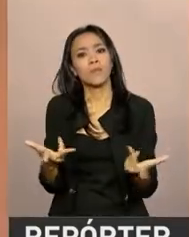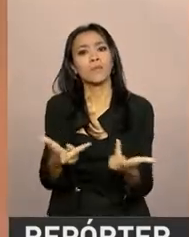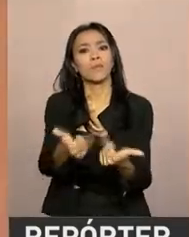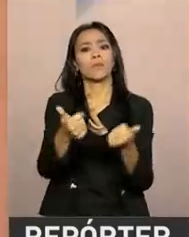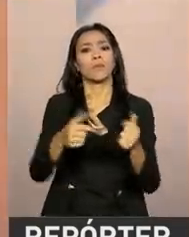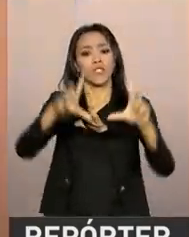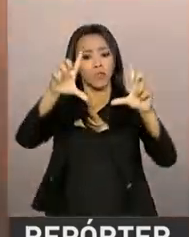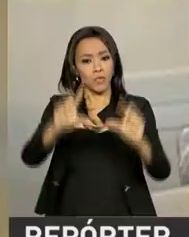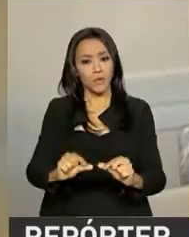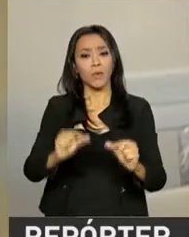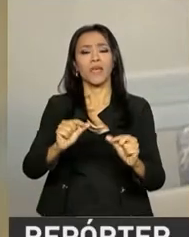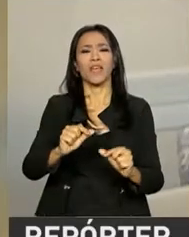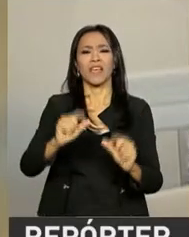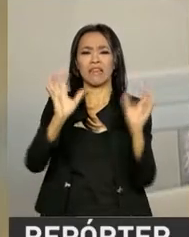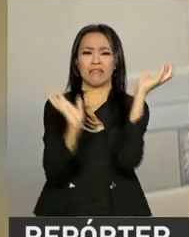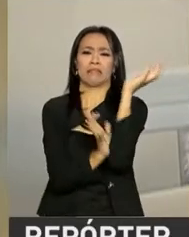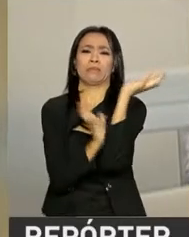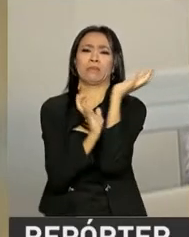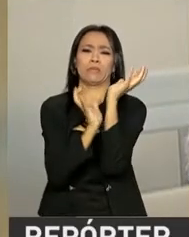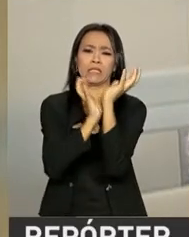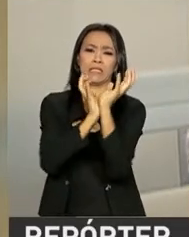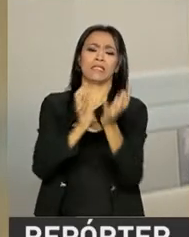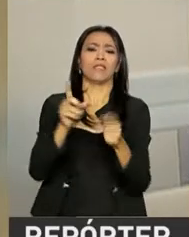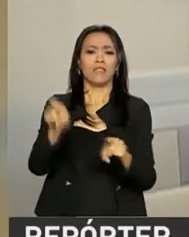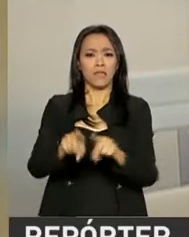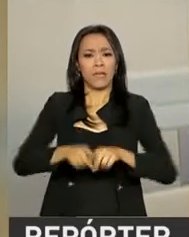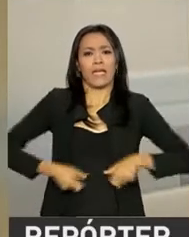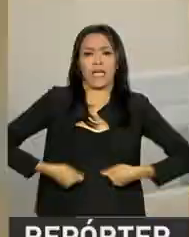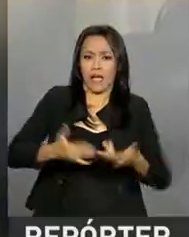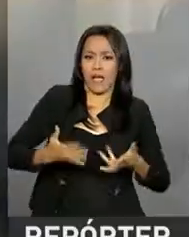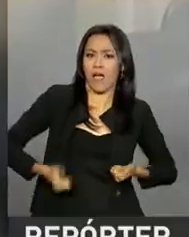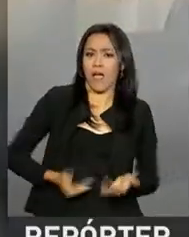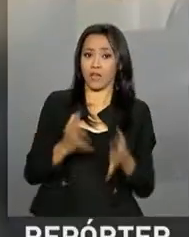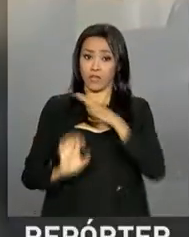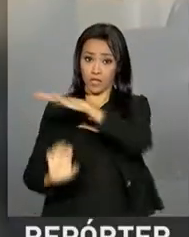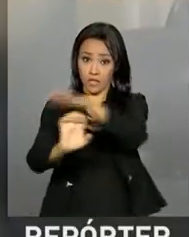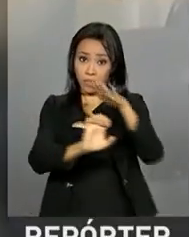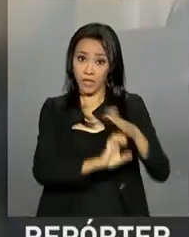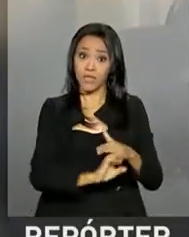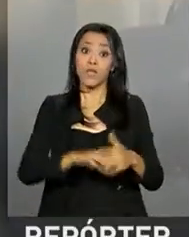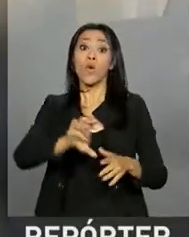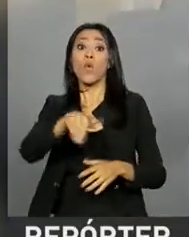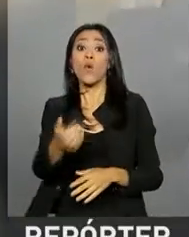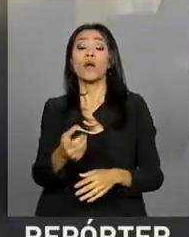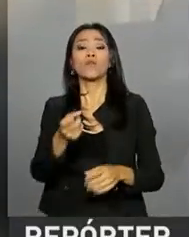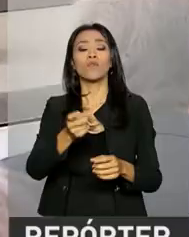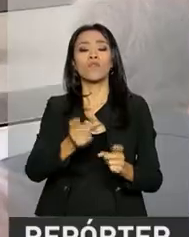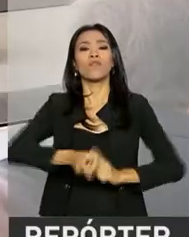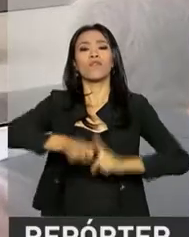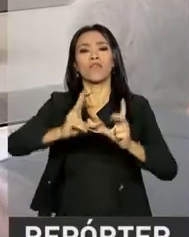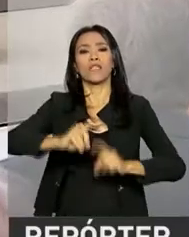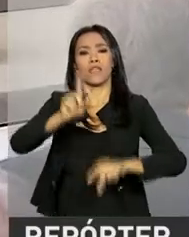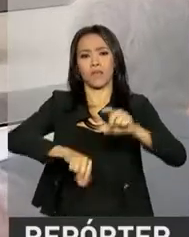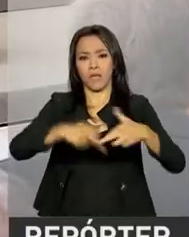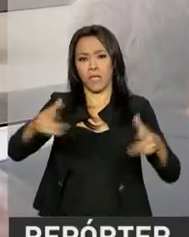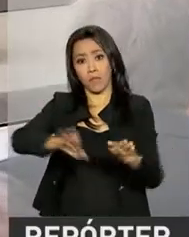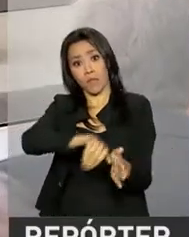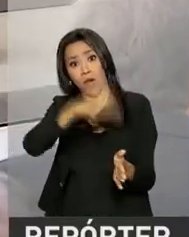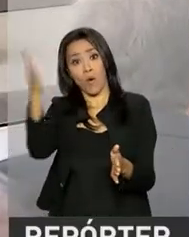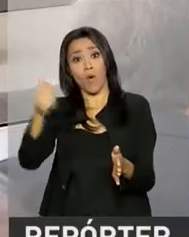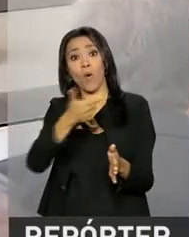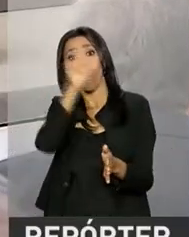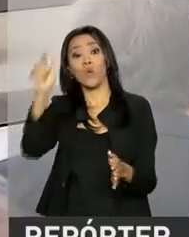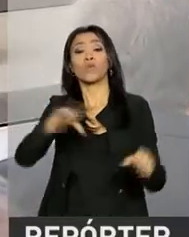a burocracia, prazos e custos das empresas na hora de vender produtos para outros países, o governo lançou a